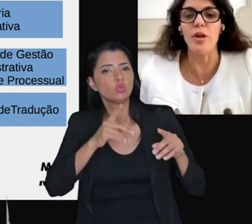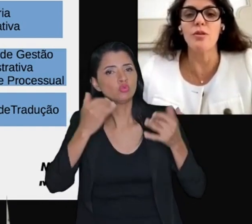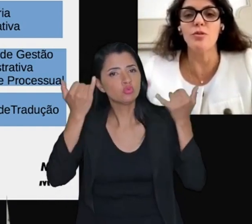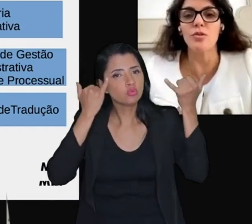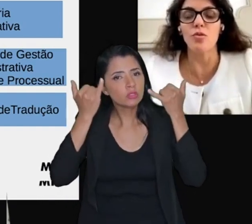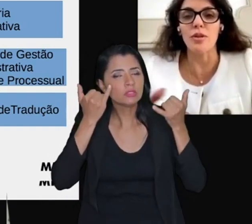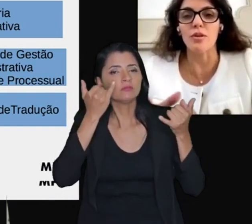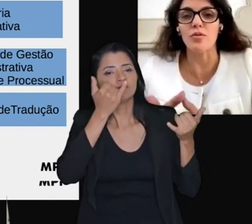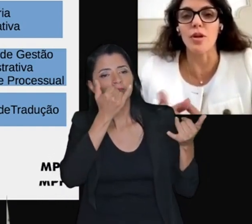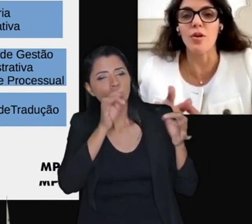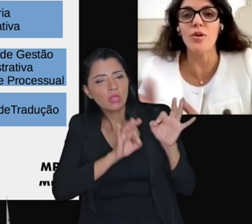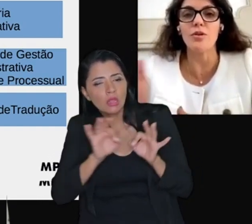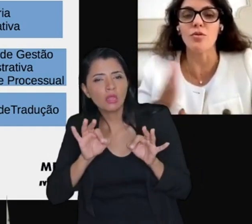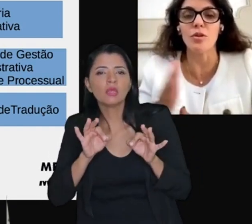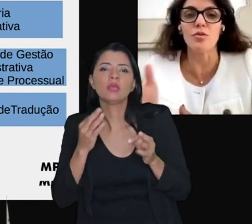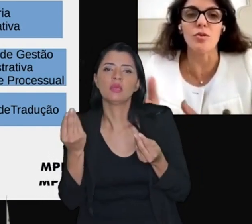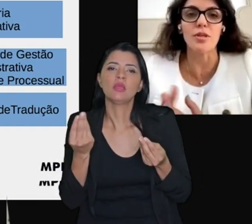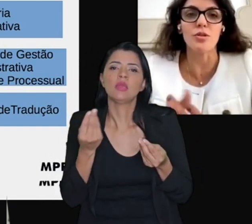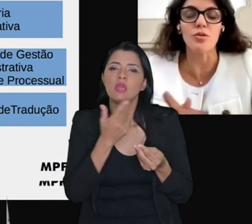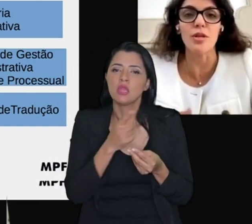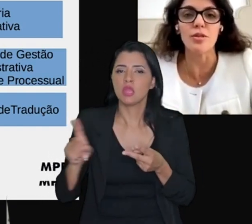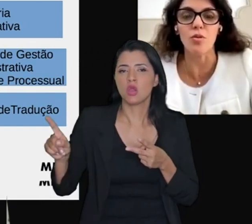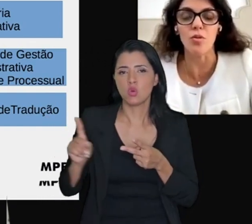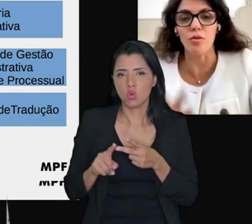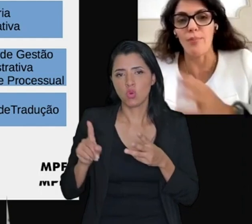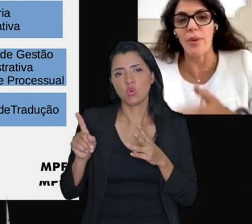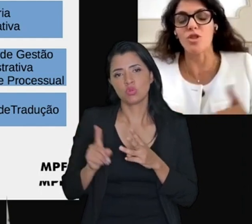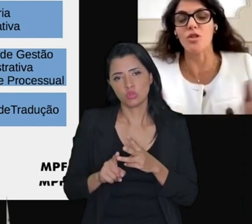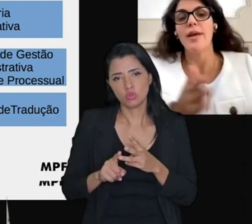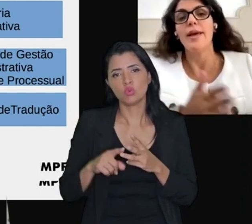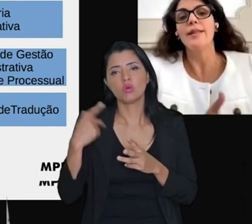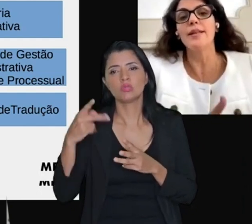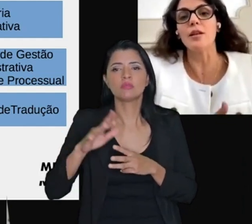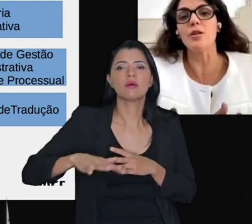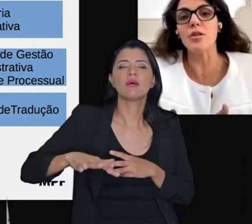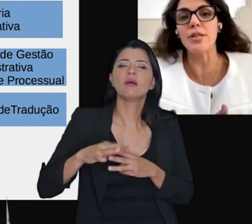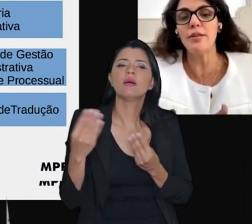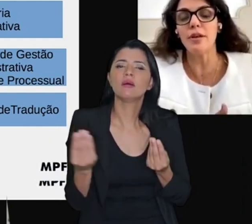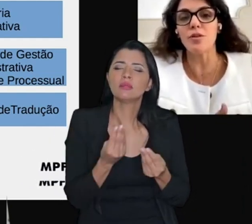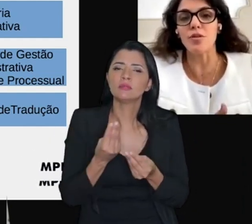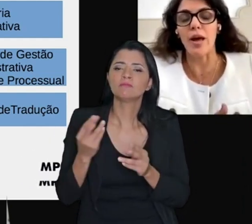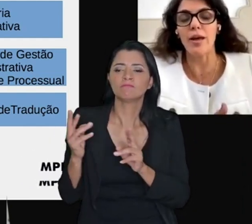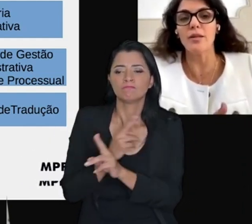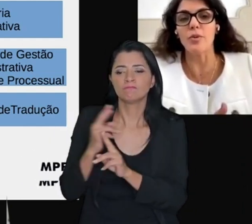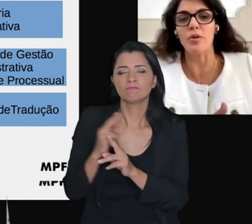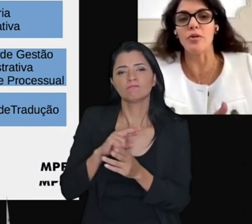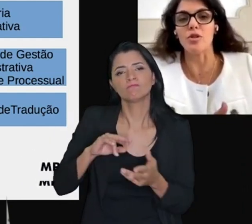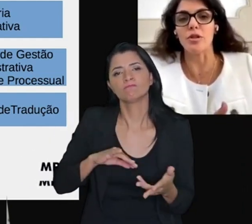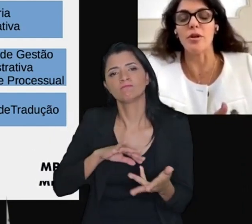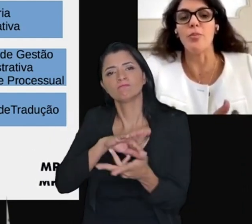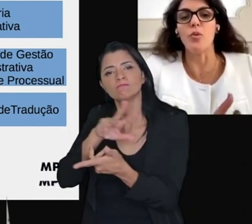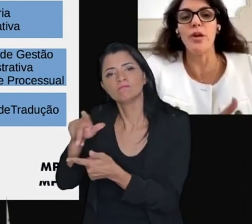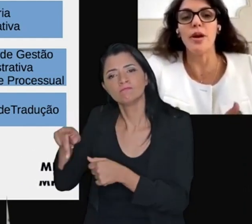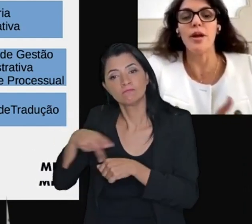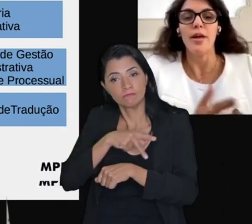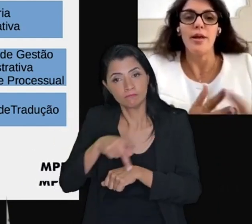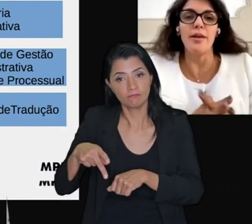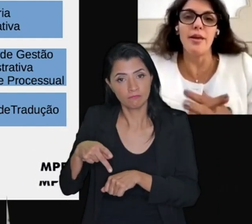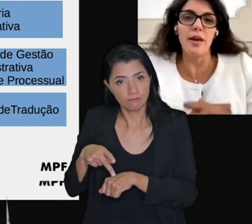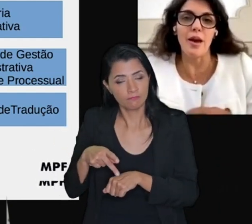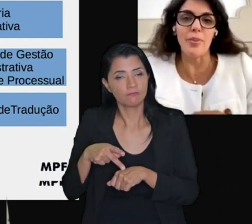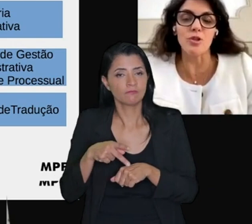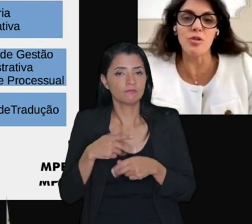de procedimentos, com a tradução, e as outras 2 assessorias que cuidam da parte das relações internacionais, da Procuradoria-Geral da